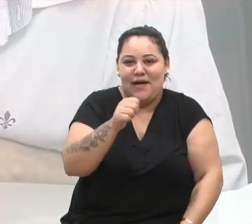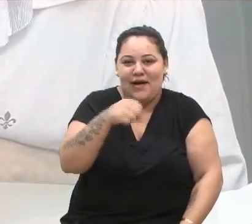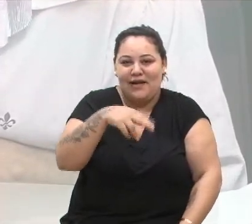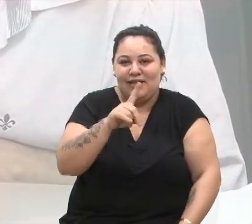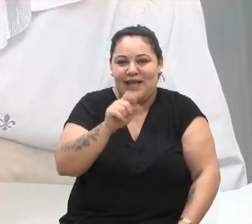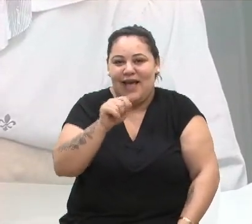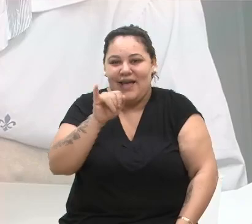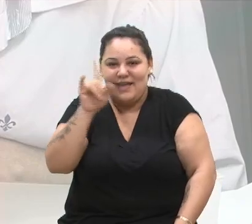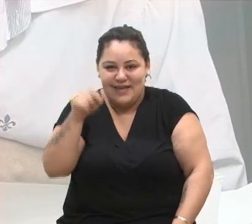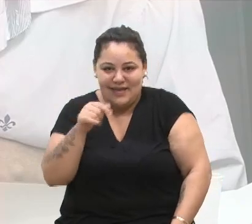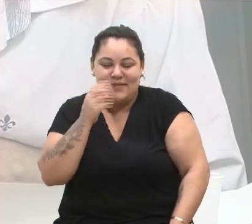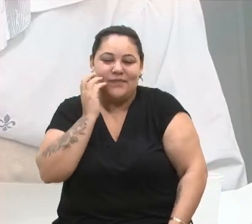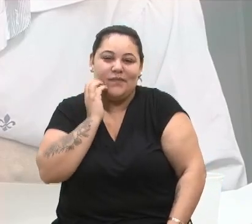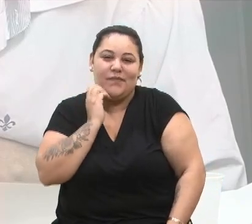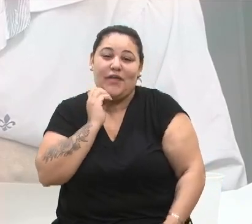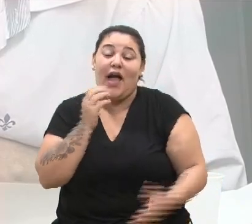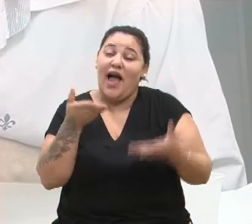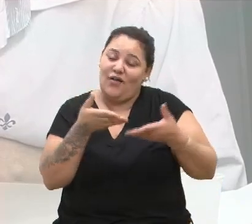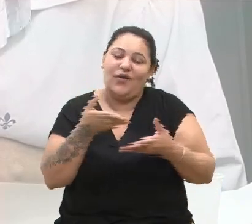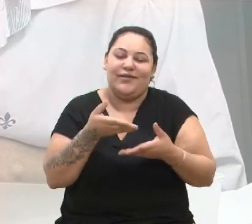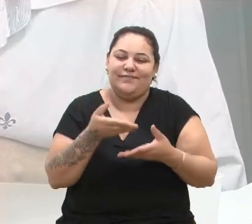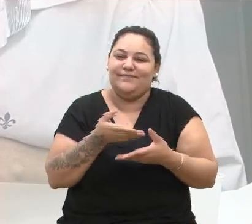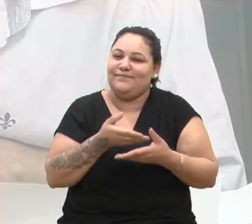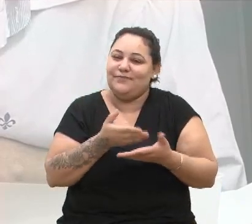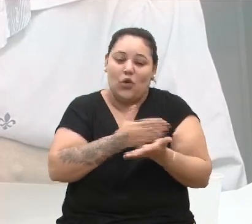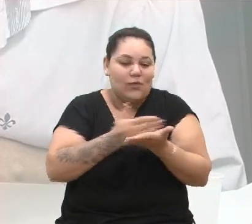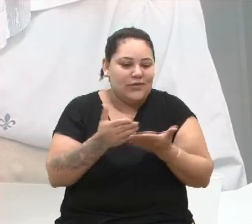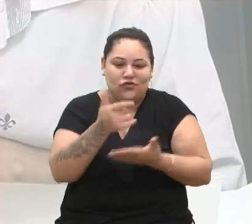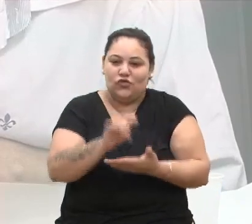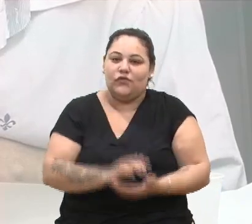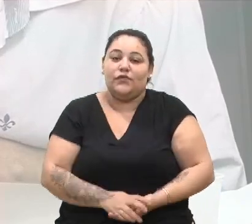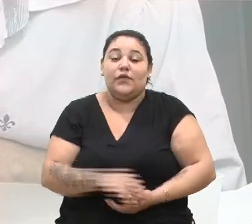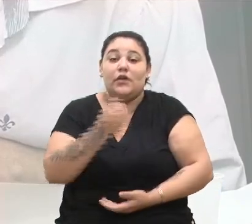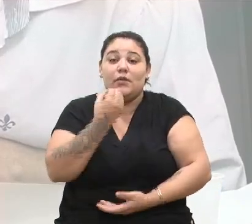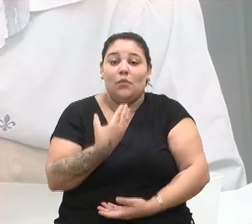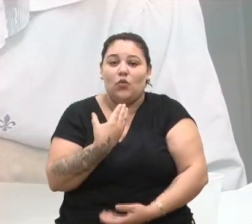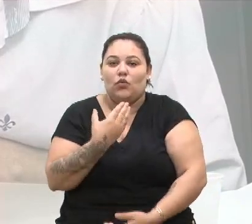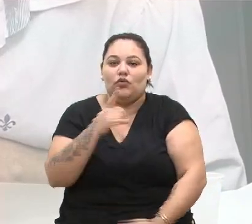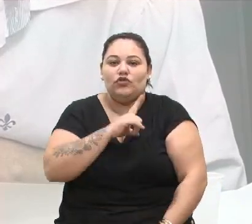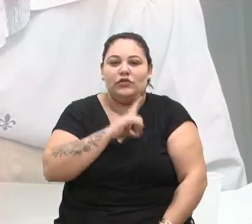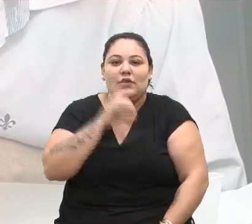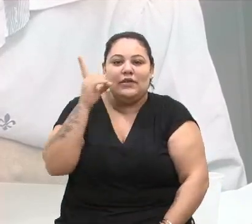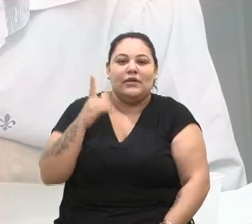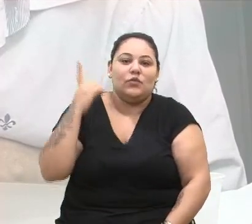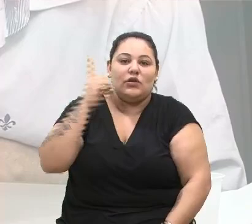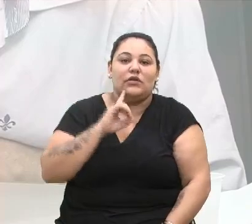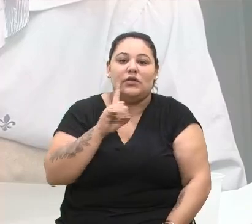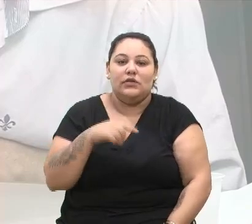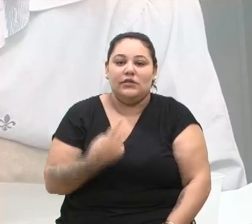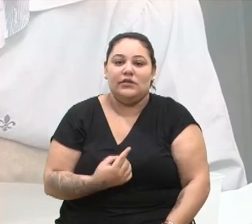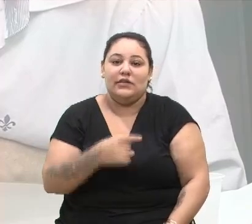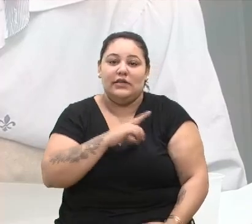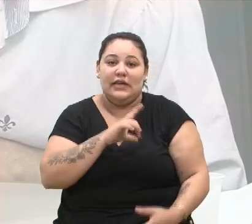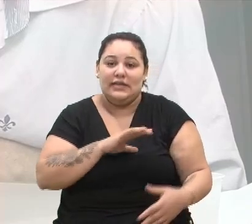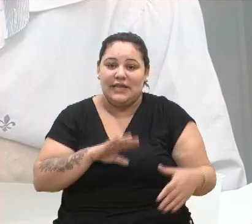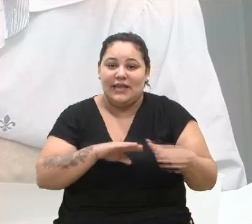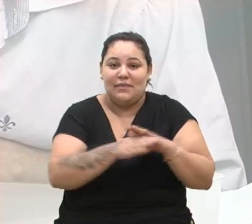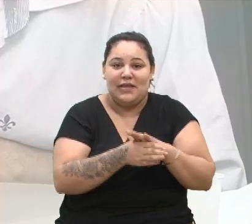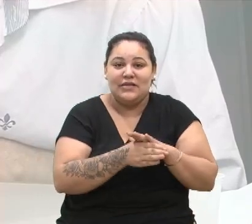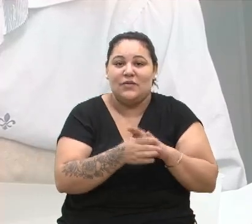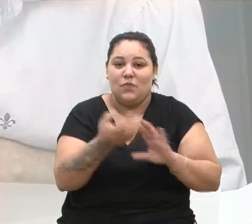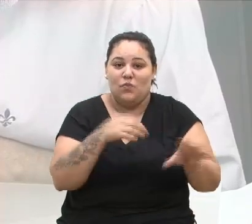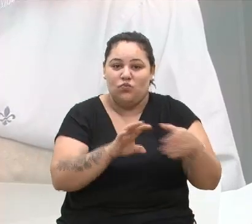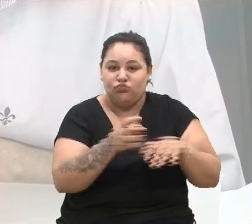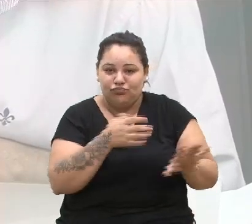ganhou. Agora são novos tempos, né? E que bom que nós temos a deputada Denise, que tem essa sinergia com o governo federal,